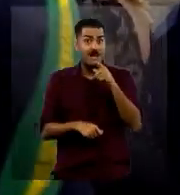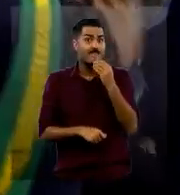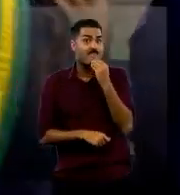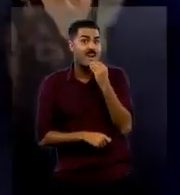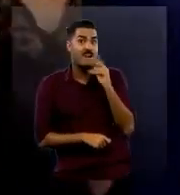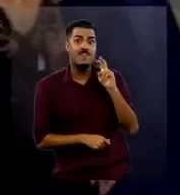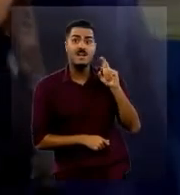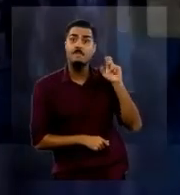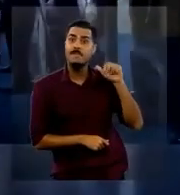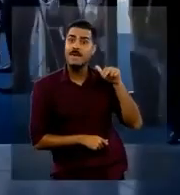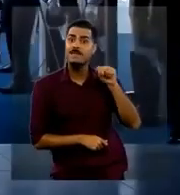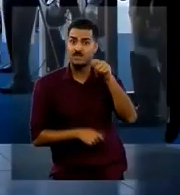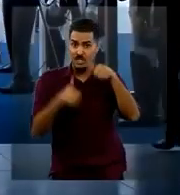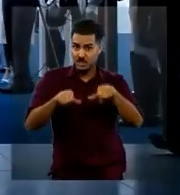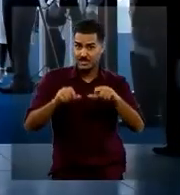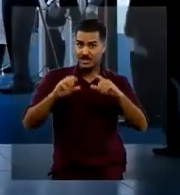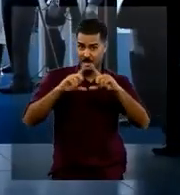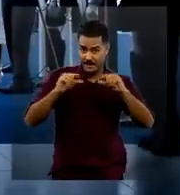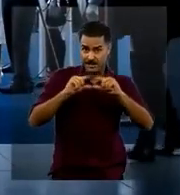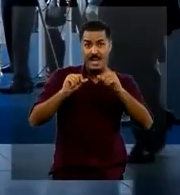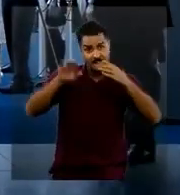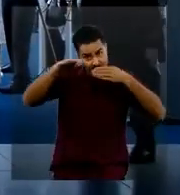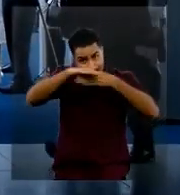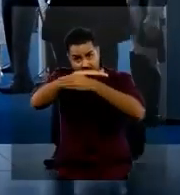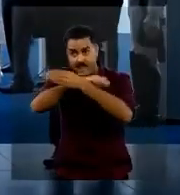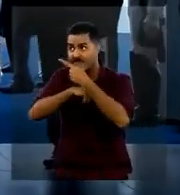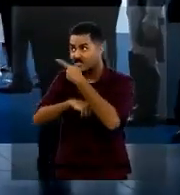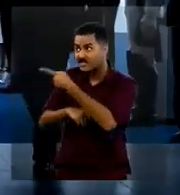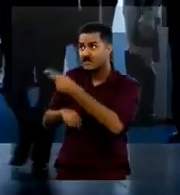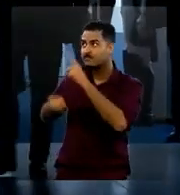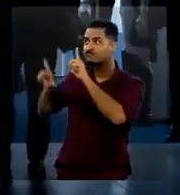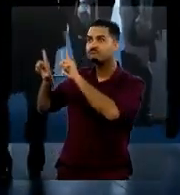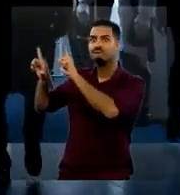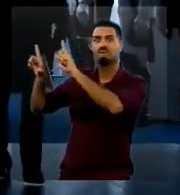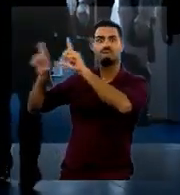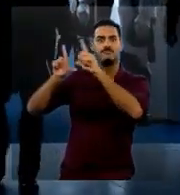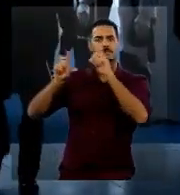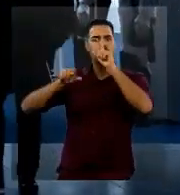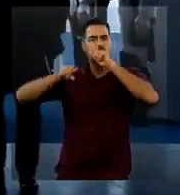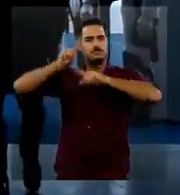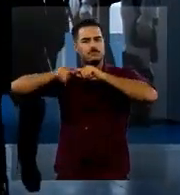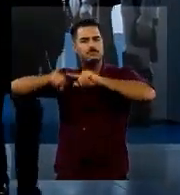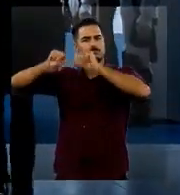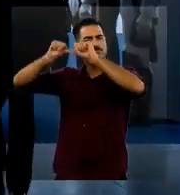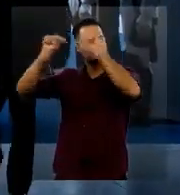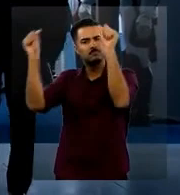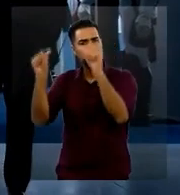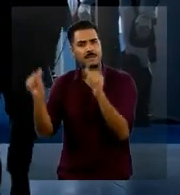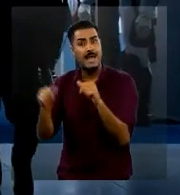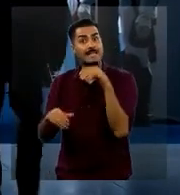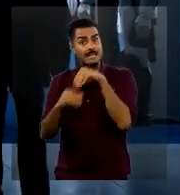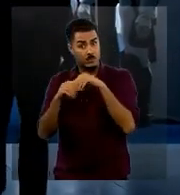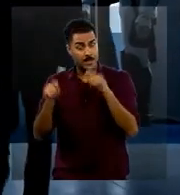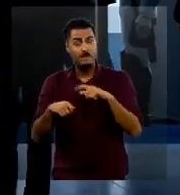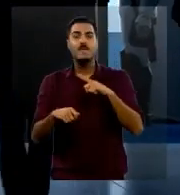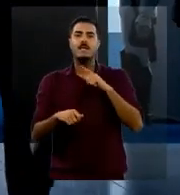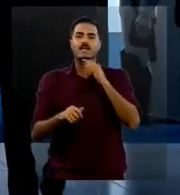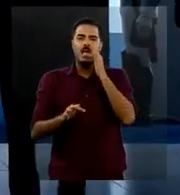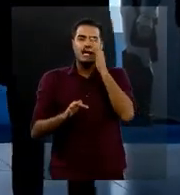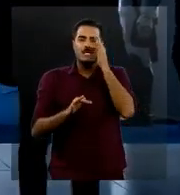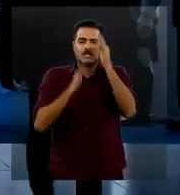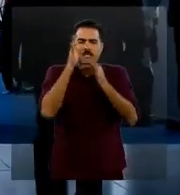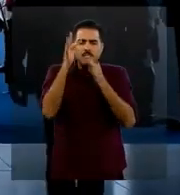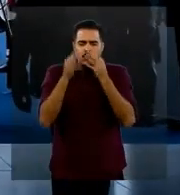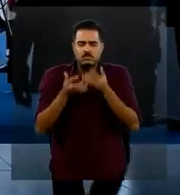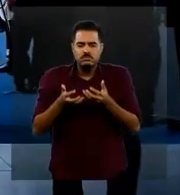dentro. Realmente muito bonito, vale a pena conhecer não só pela arquitetura, mas por todas as peças que estão expostas lá. Existe um jardim de inverno